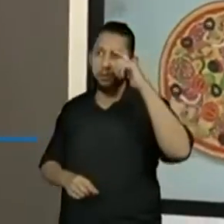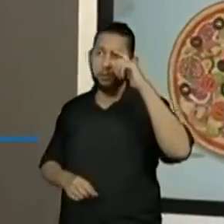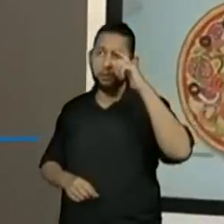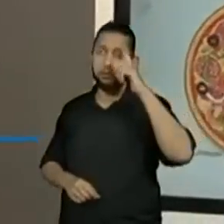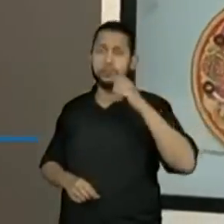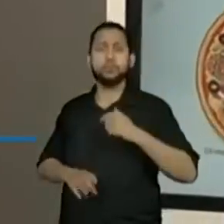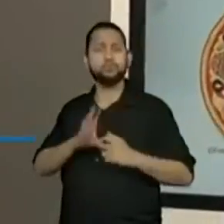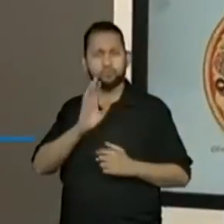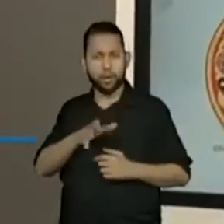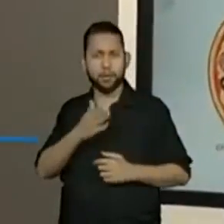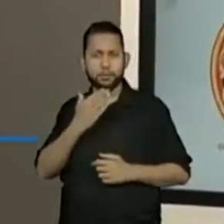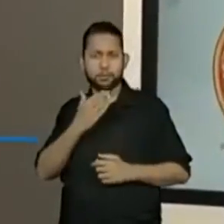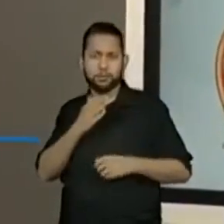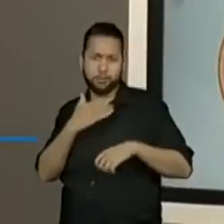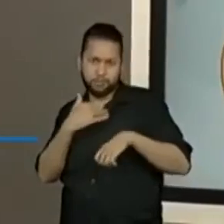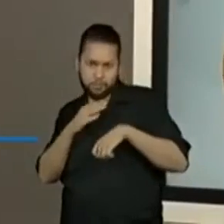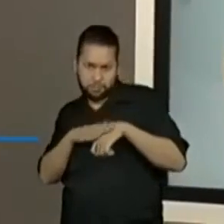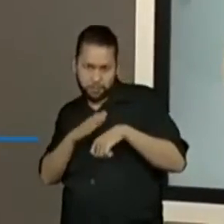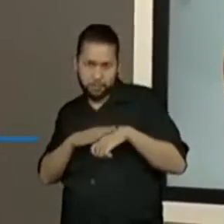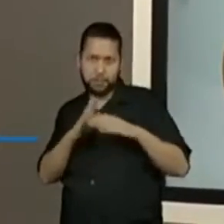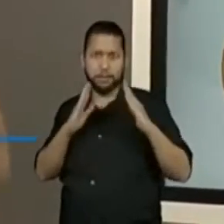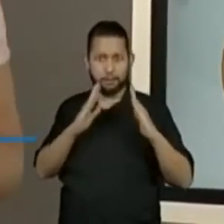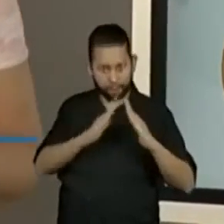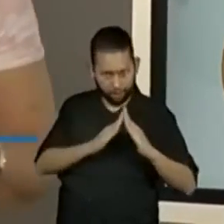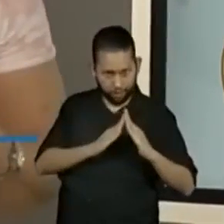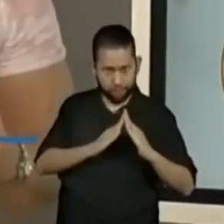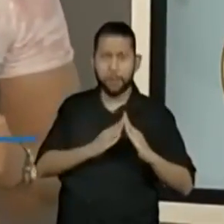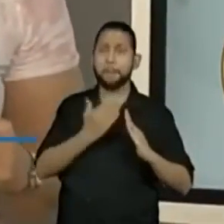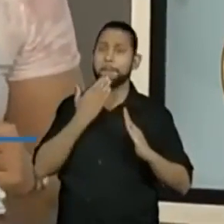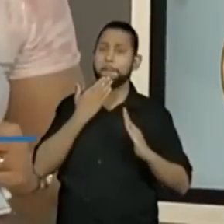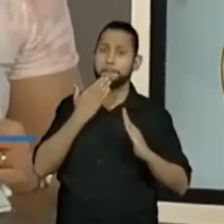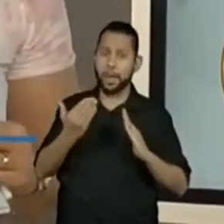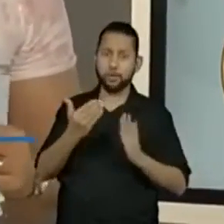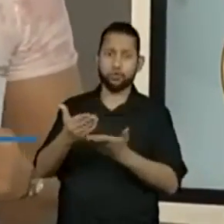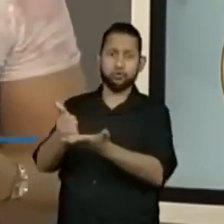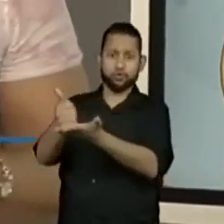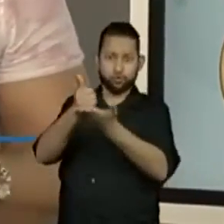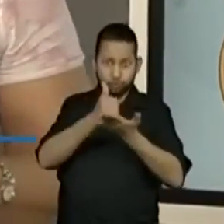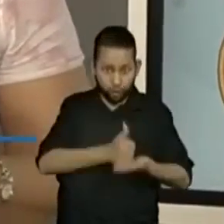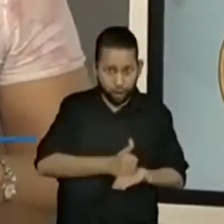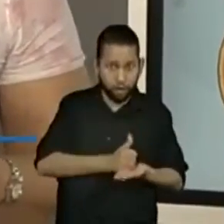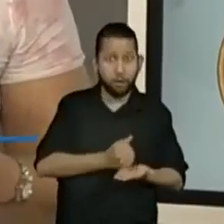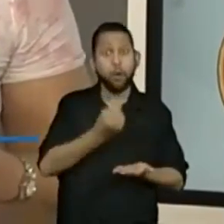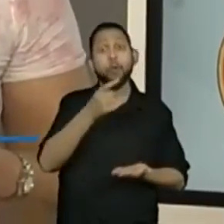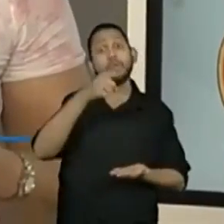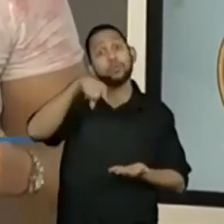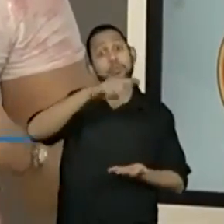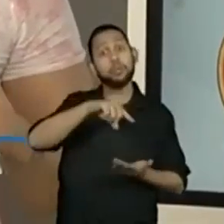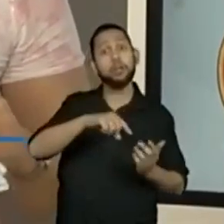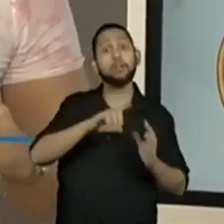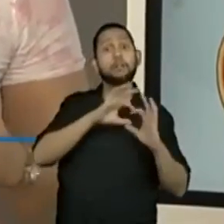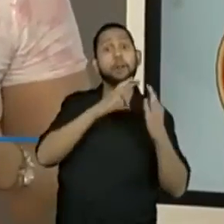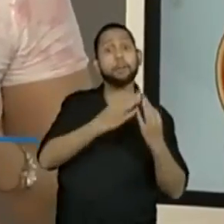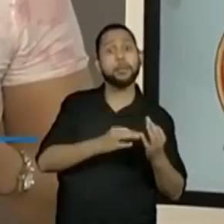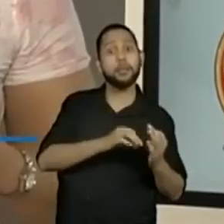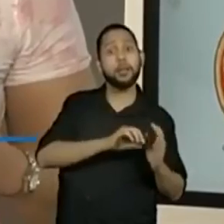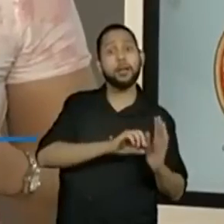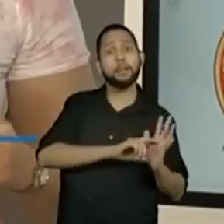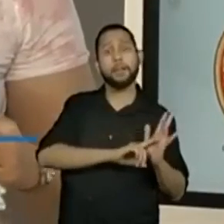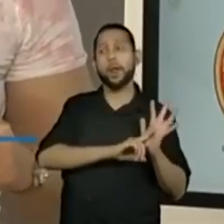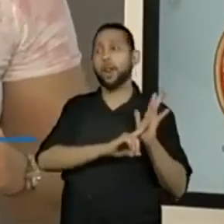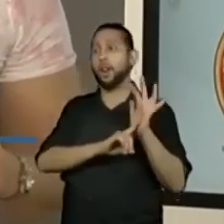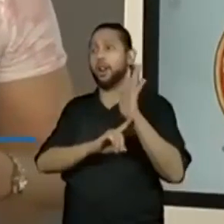pizza vocês pediram em casa ou vocês foram até o restaurante a pizzaria para comer pensa